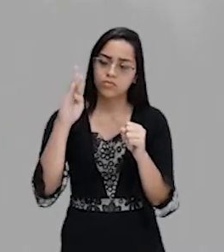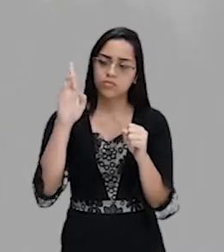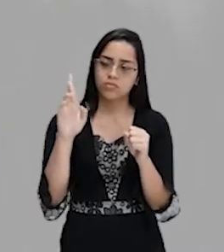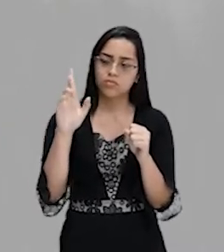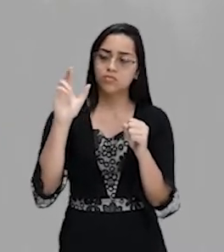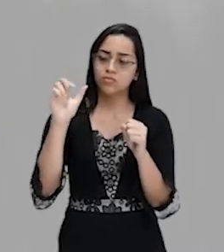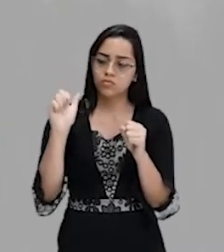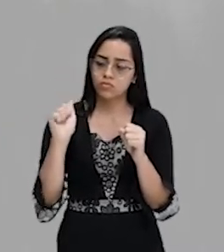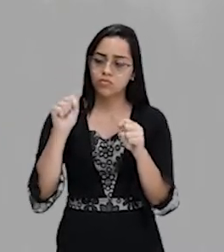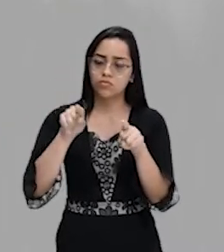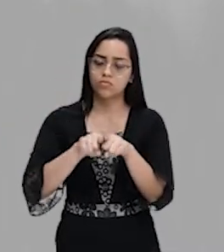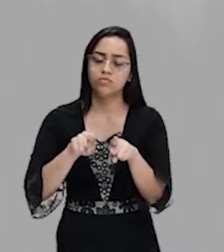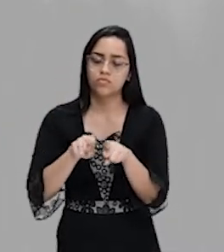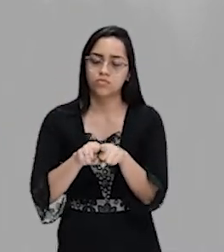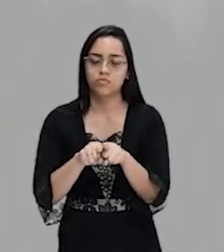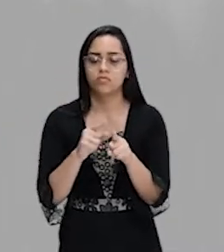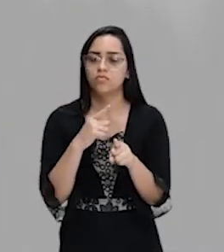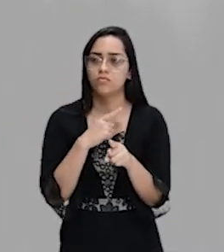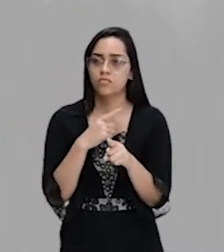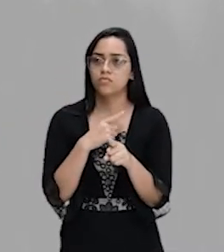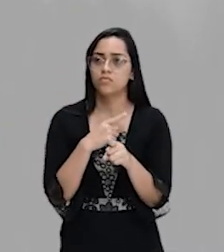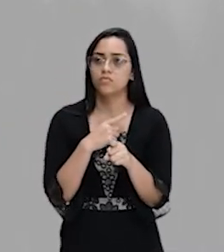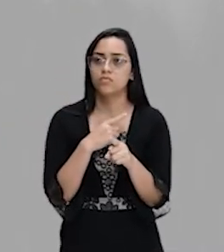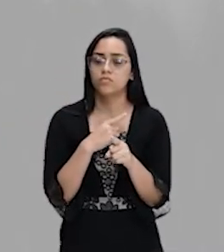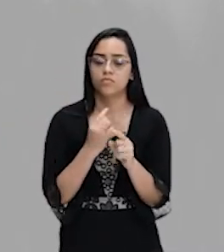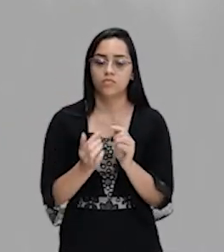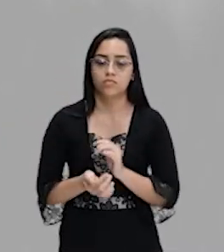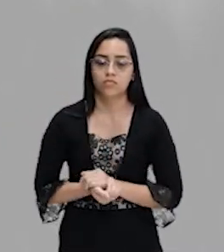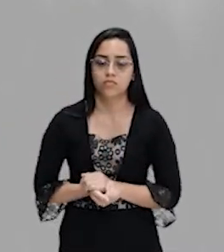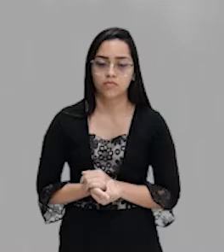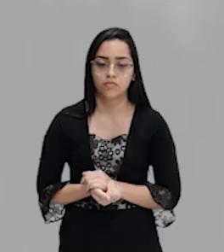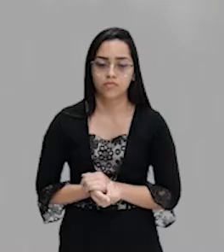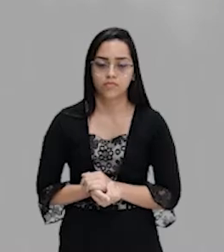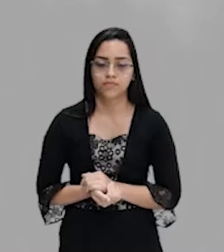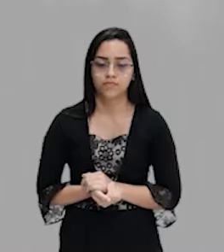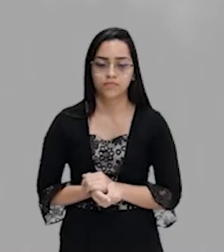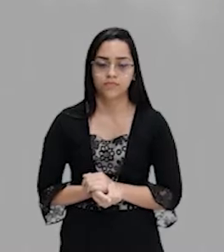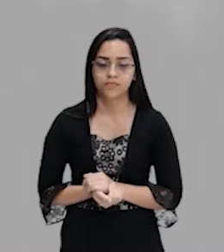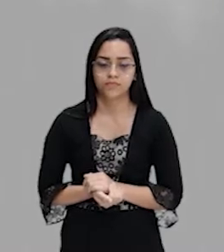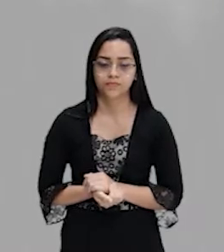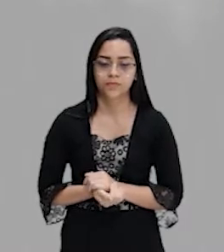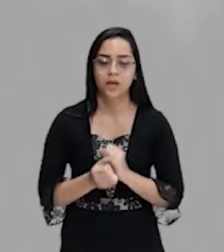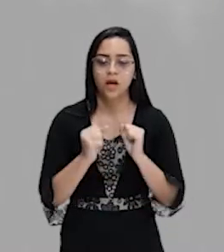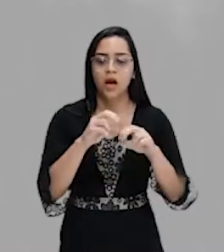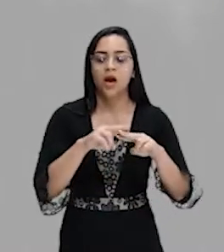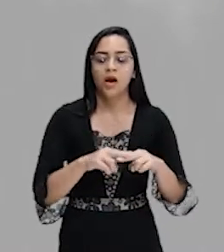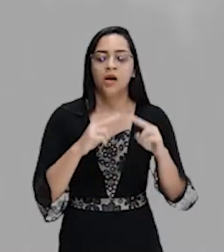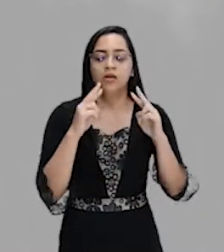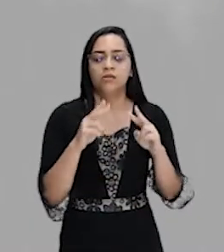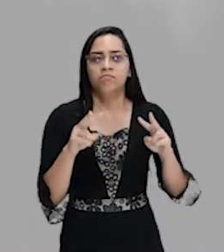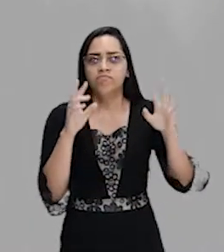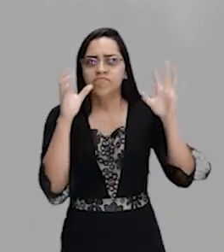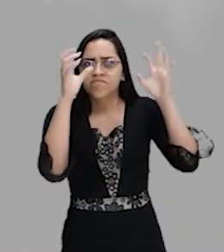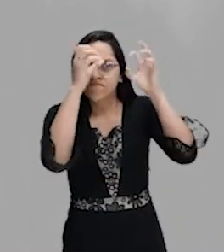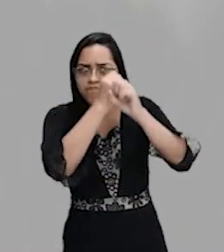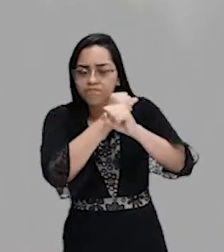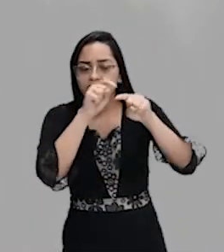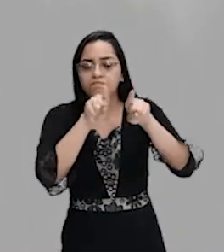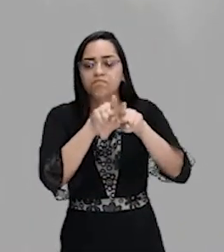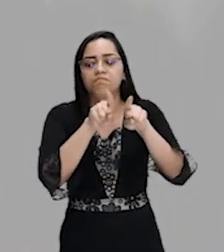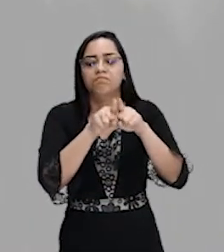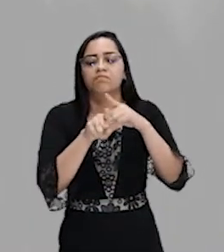A própria emissão, né, dessa luz até chegar até aqui, né? Então por isso que a gente consegue ver essa parte bem escura, além